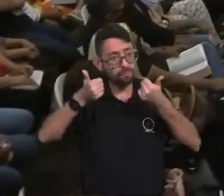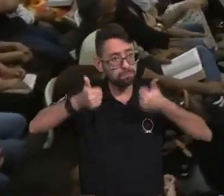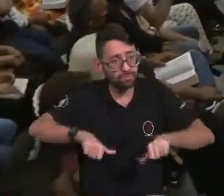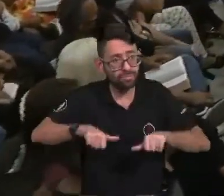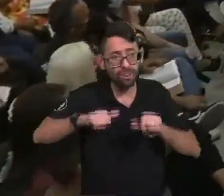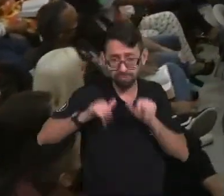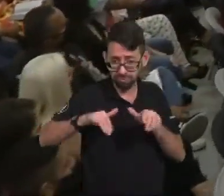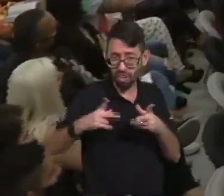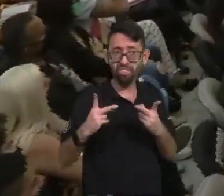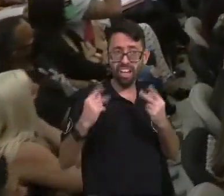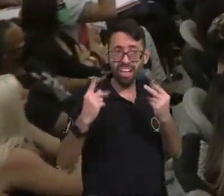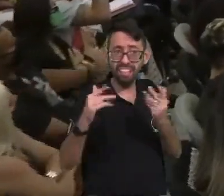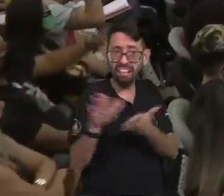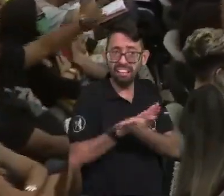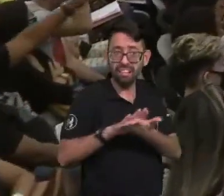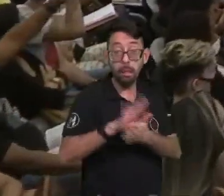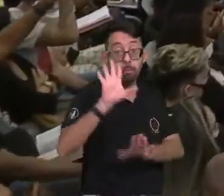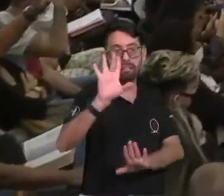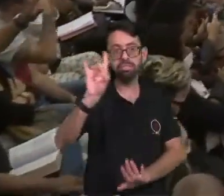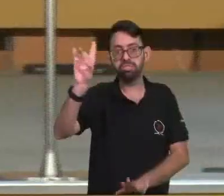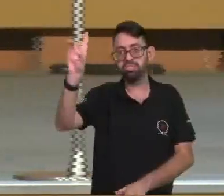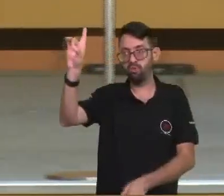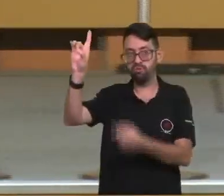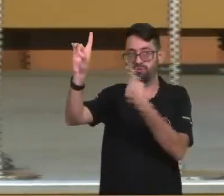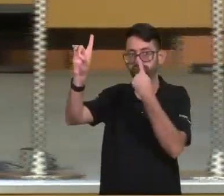ele tem intimidade com Deus.